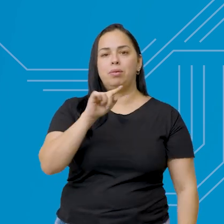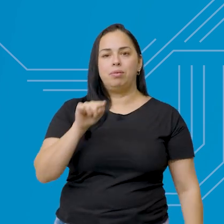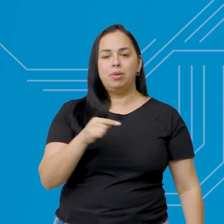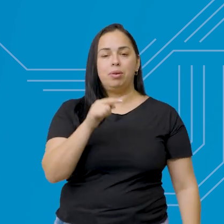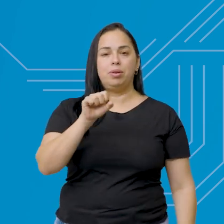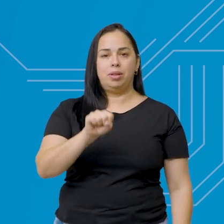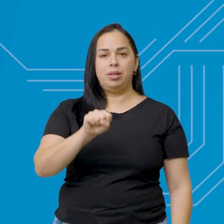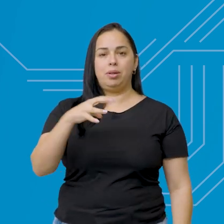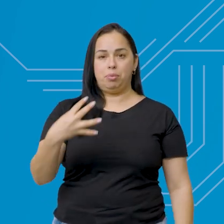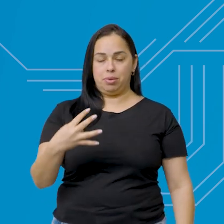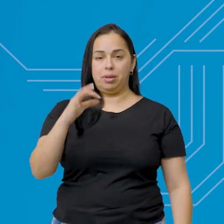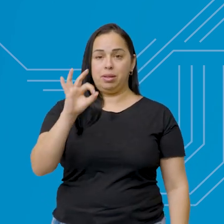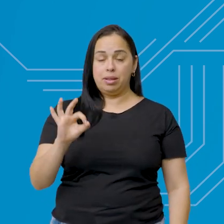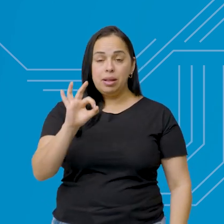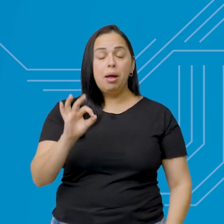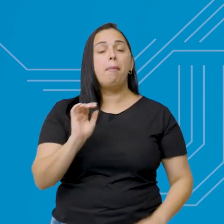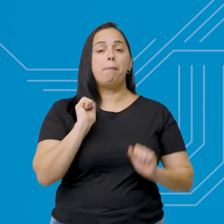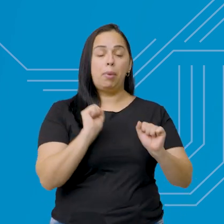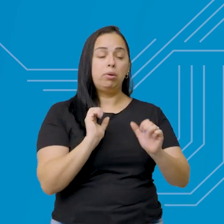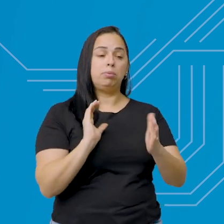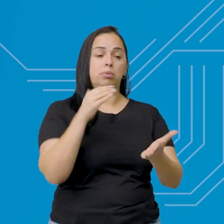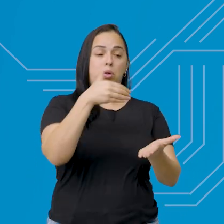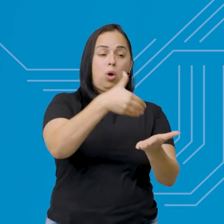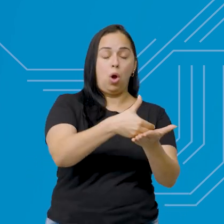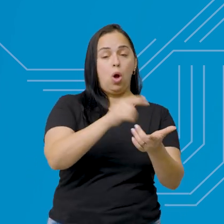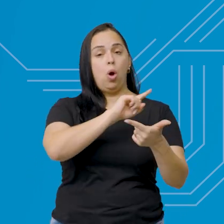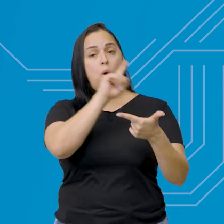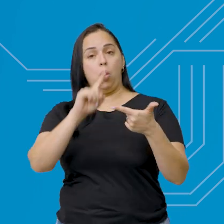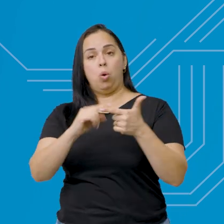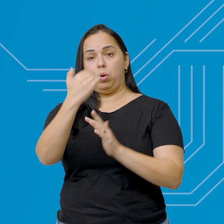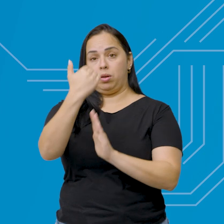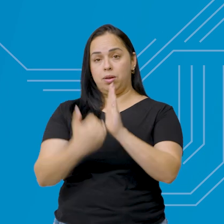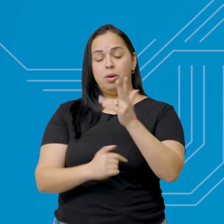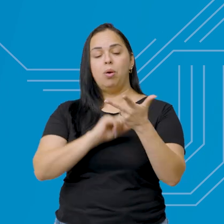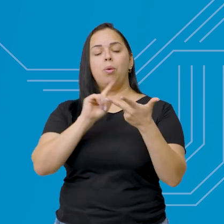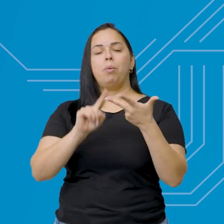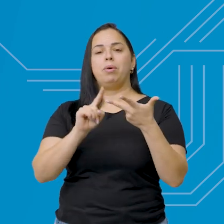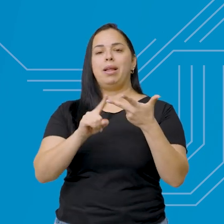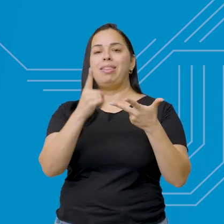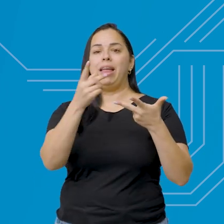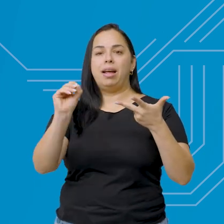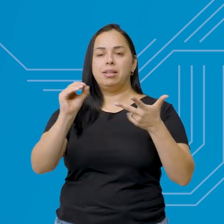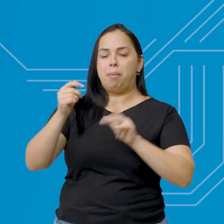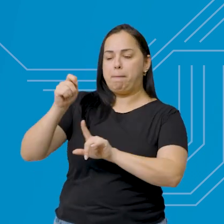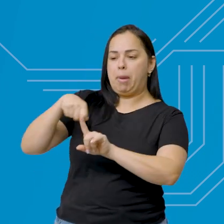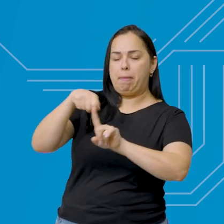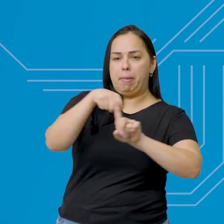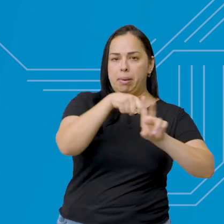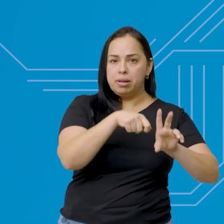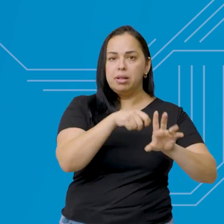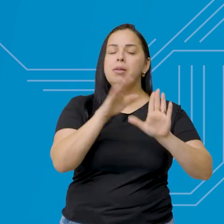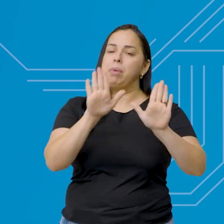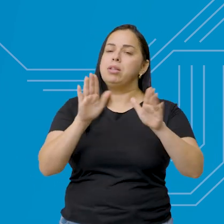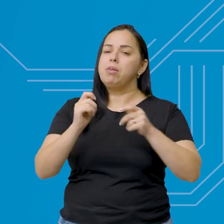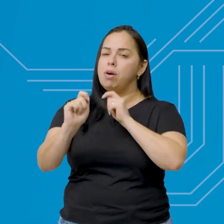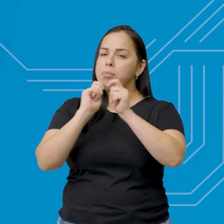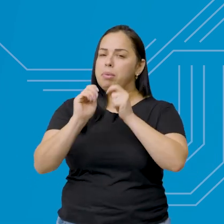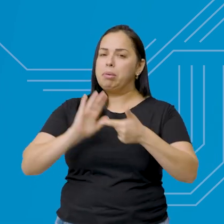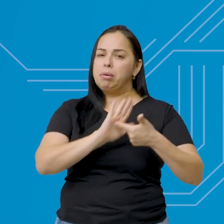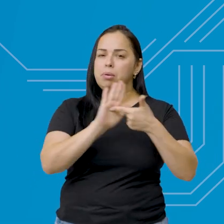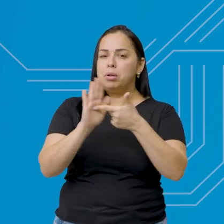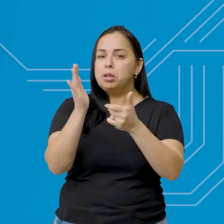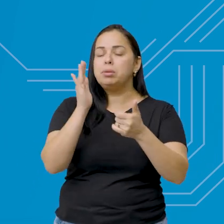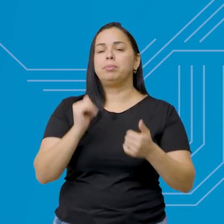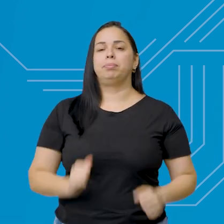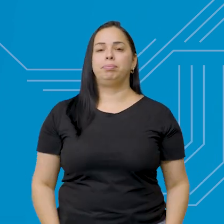4,84%. É possível pagar o imposto à vista, com desconto ou parcelar em 10 vezes. Nesta reportagem, tiramos algumas